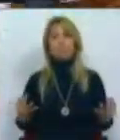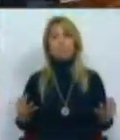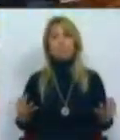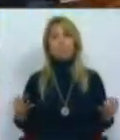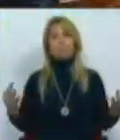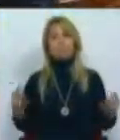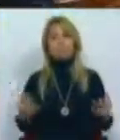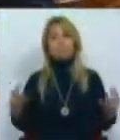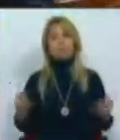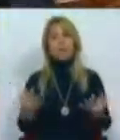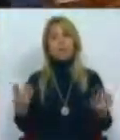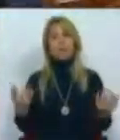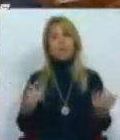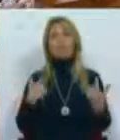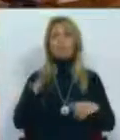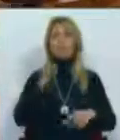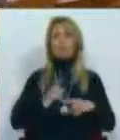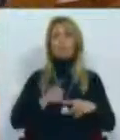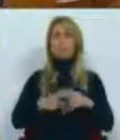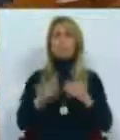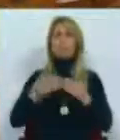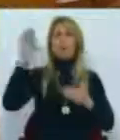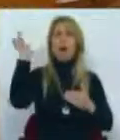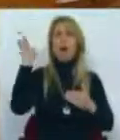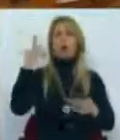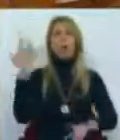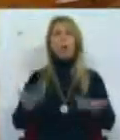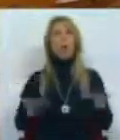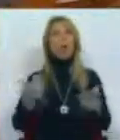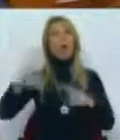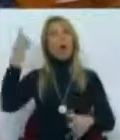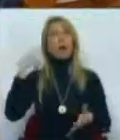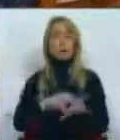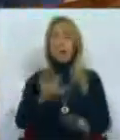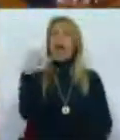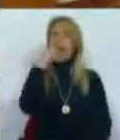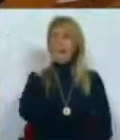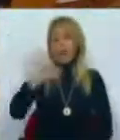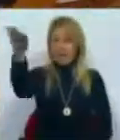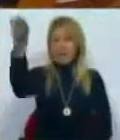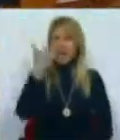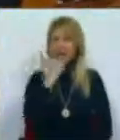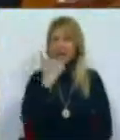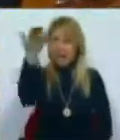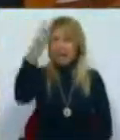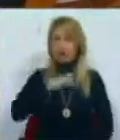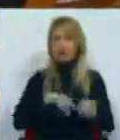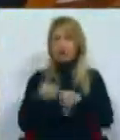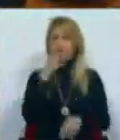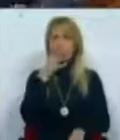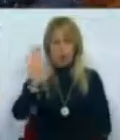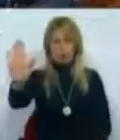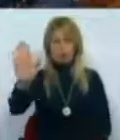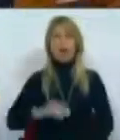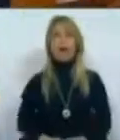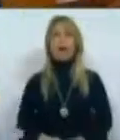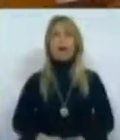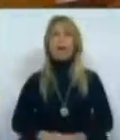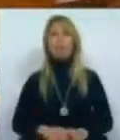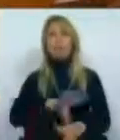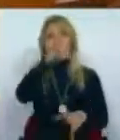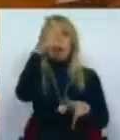qualquer expectativa que se estava à espera, e procuram neste momento, ria, Sr. Deputado, que já lá vamos, e mete-se numa área